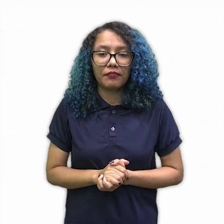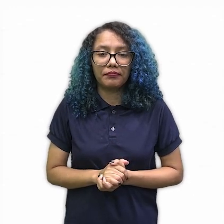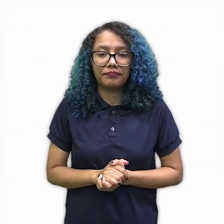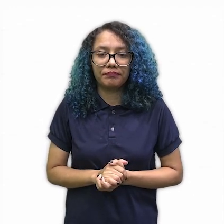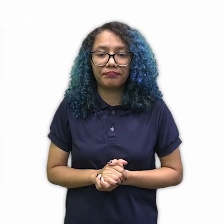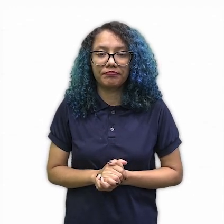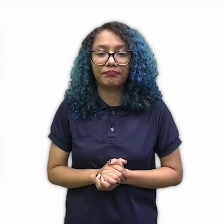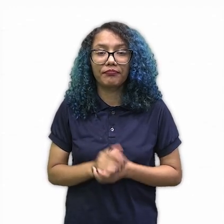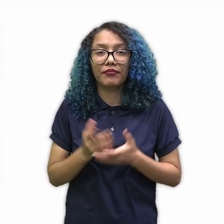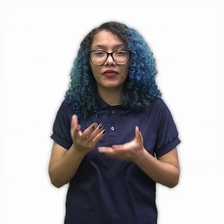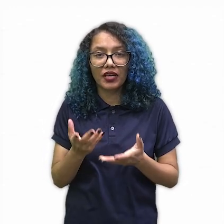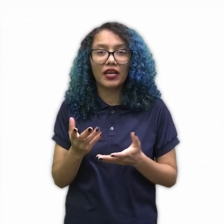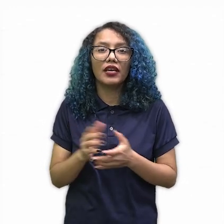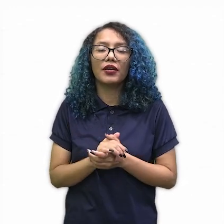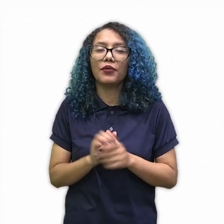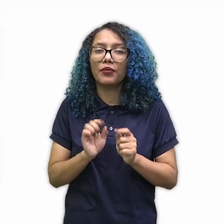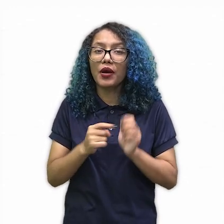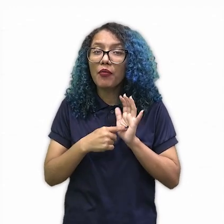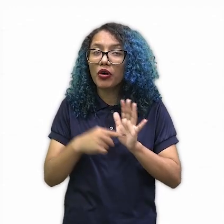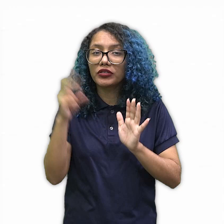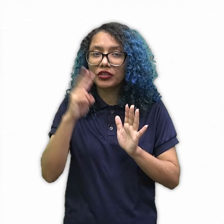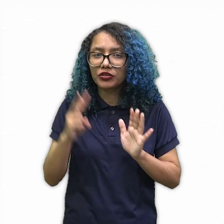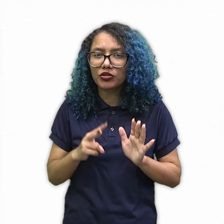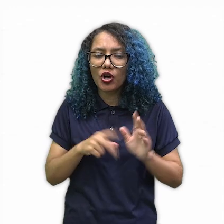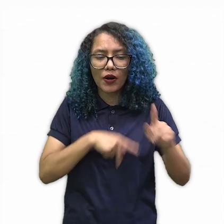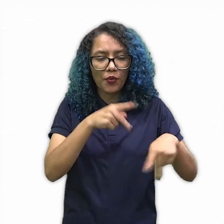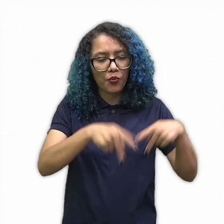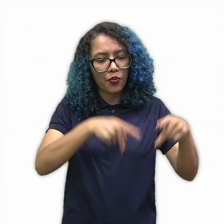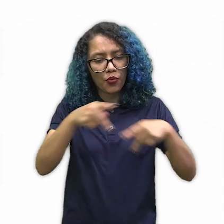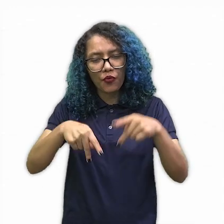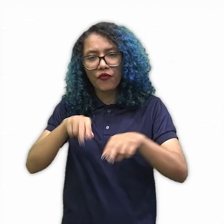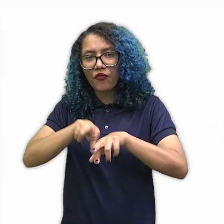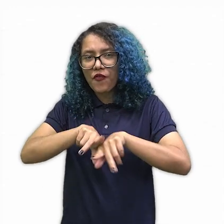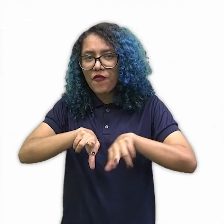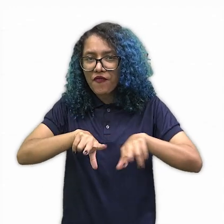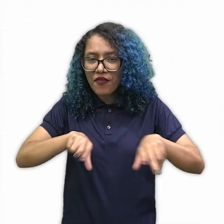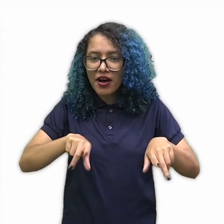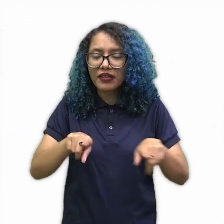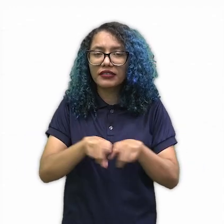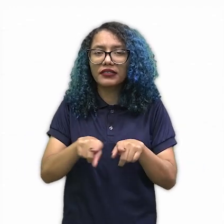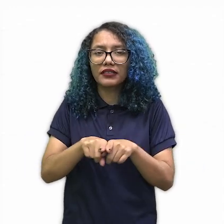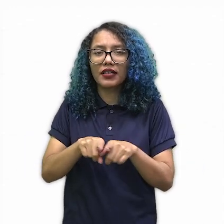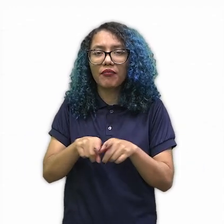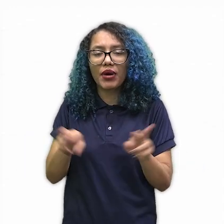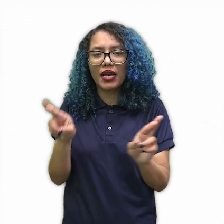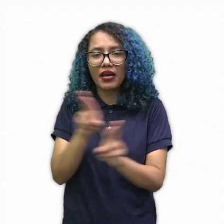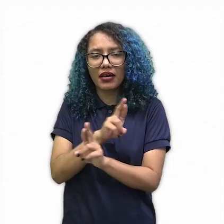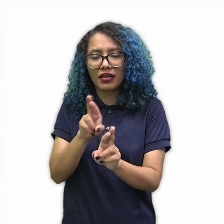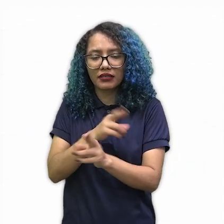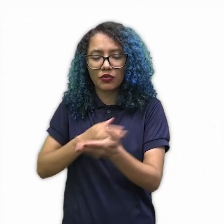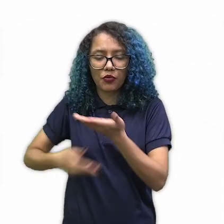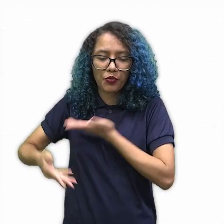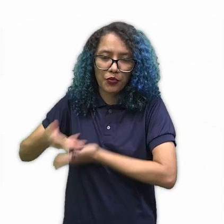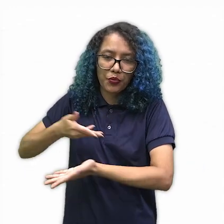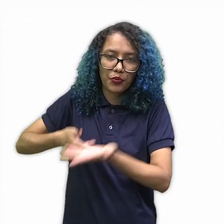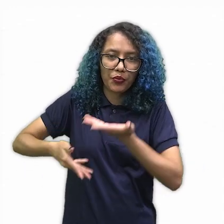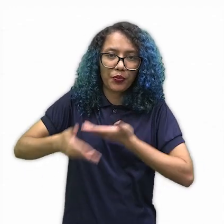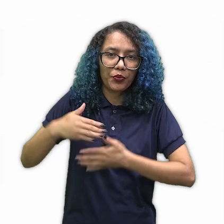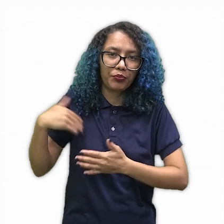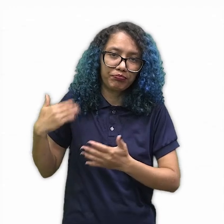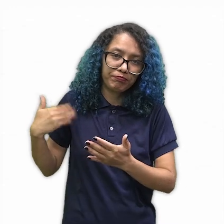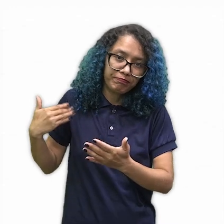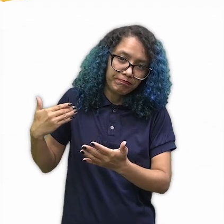variedade de civilizações e também tendo o quê? Interações ao longo dos séculos,